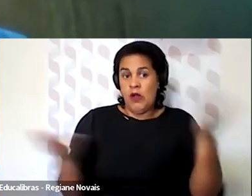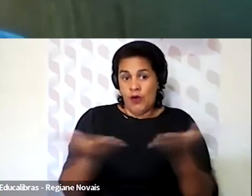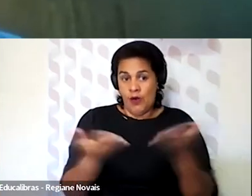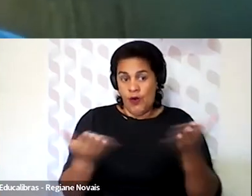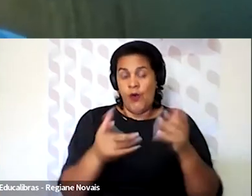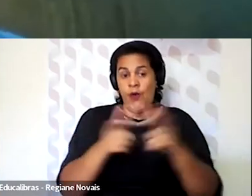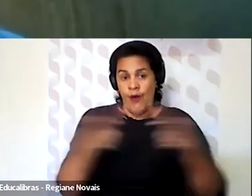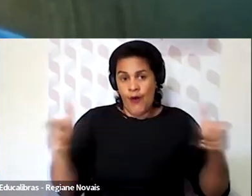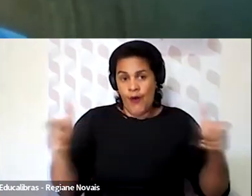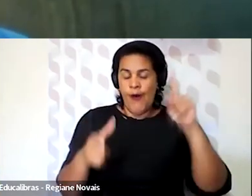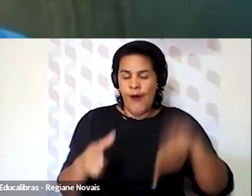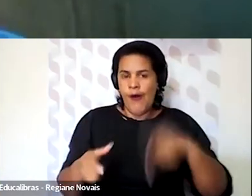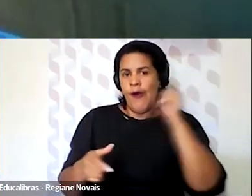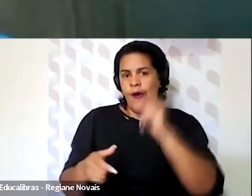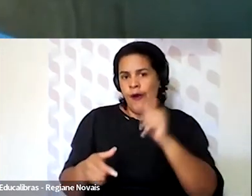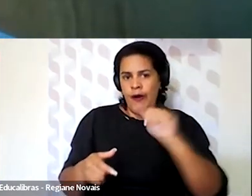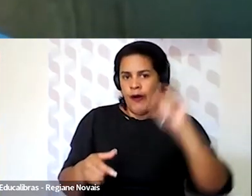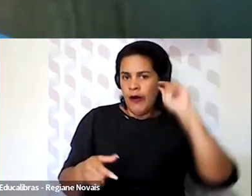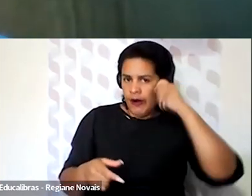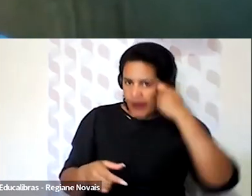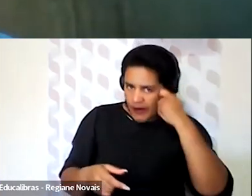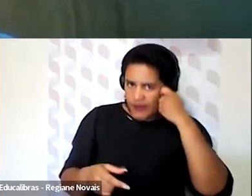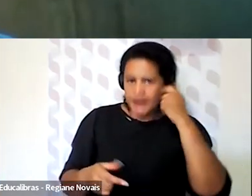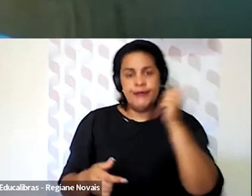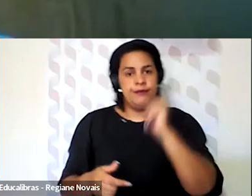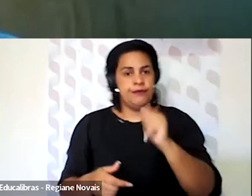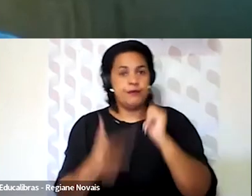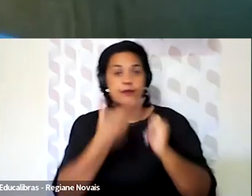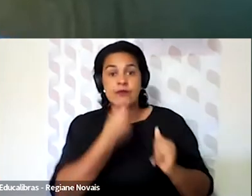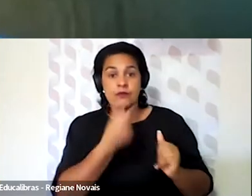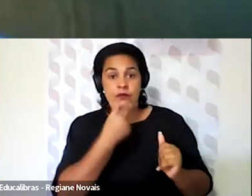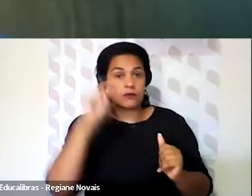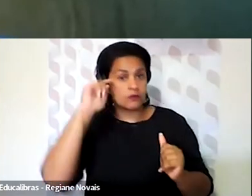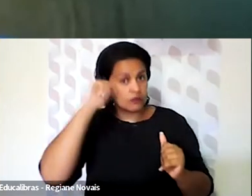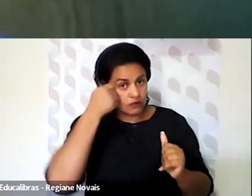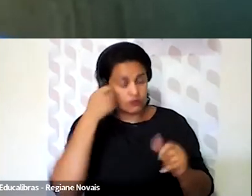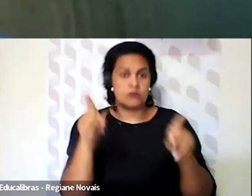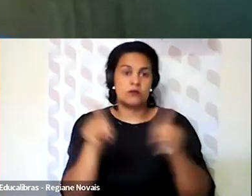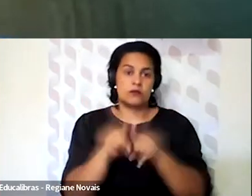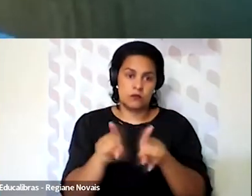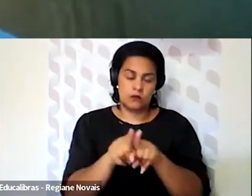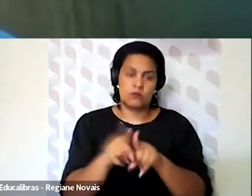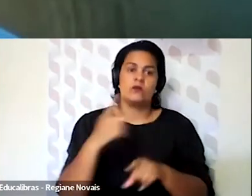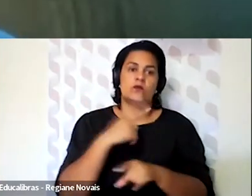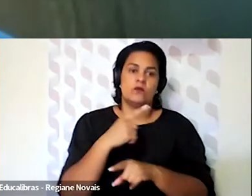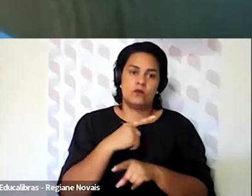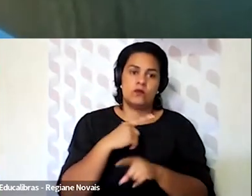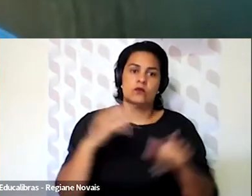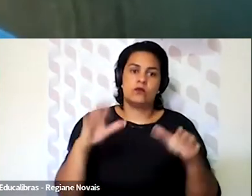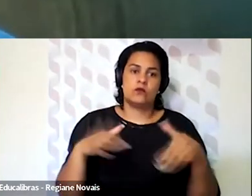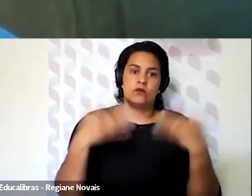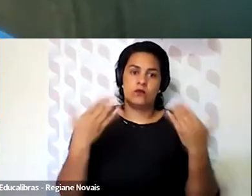mulheres negras no campo evangélico, a gente tem mais de 20 milhões de mulheres negras evangélicas. Então, mais